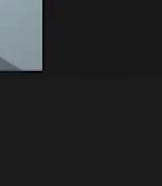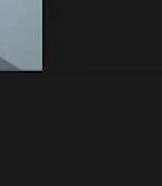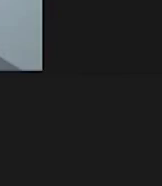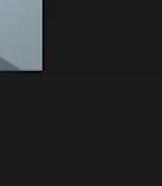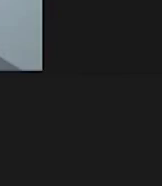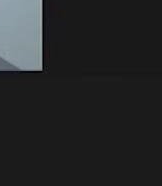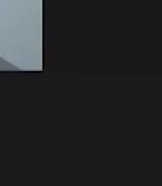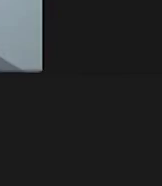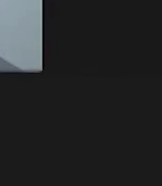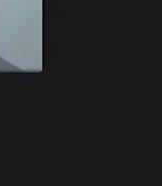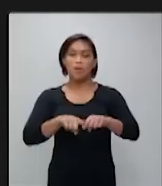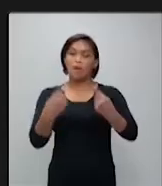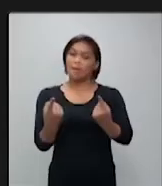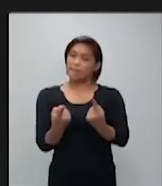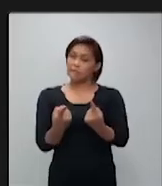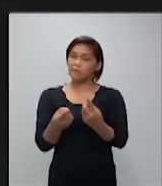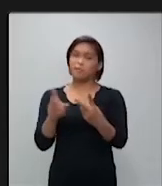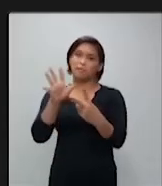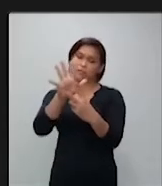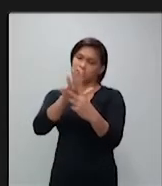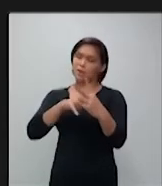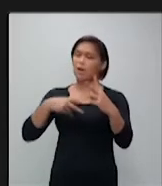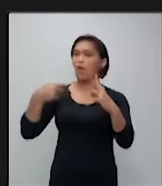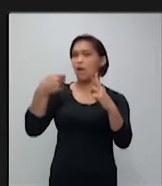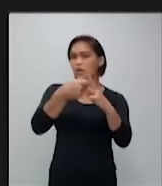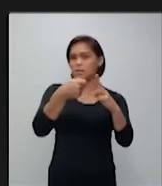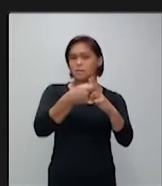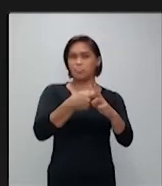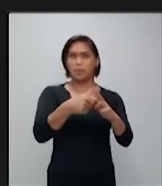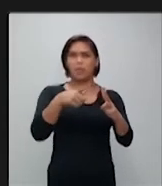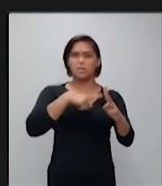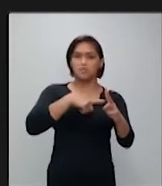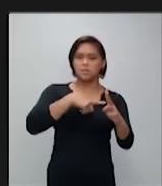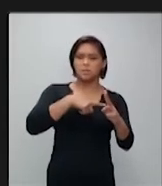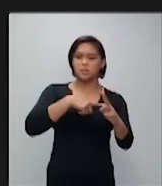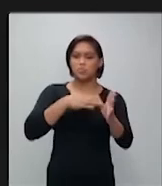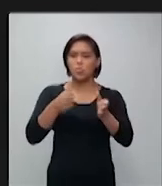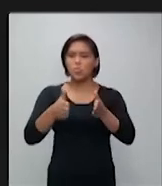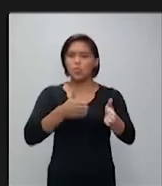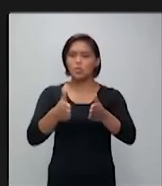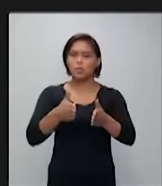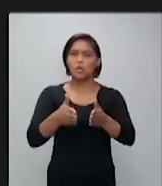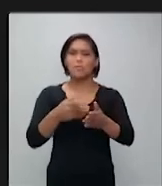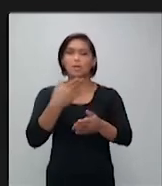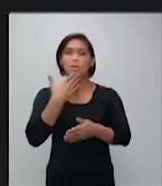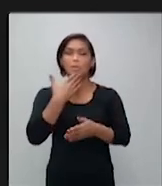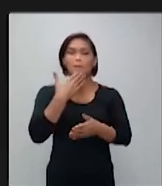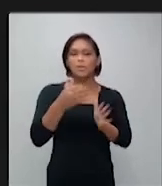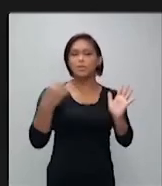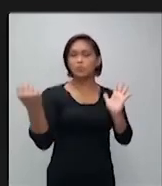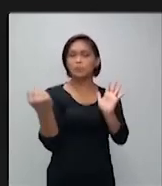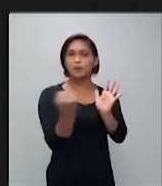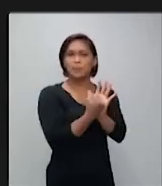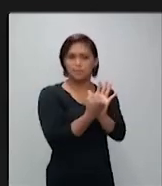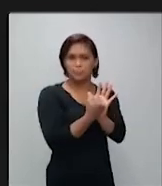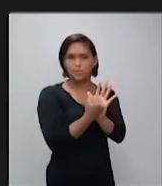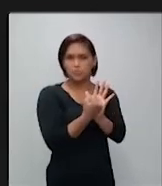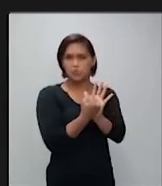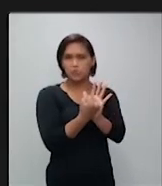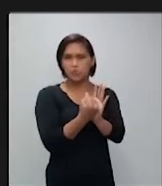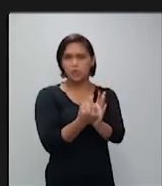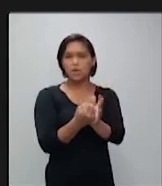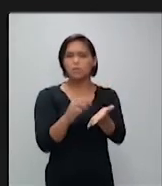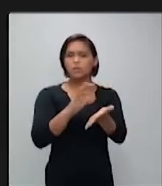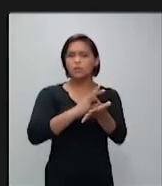de 1994 e precedentes do tribunal, o acordo firmado entre as partes sem a concordância do advogado